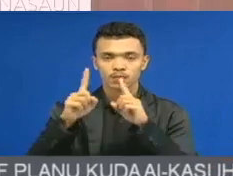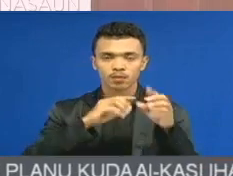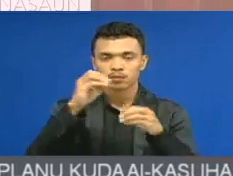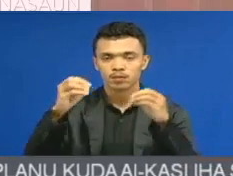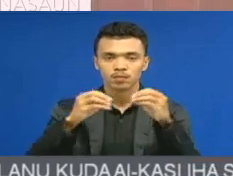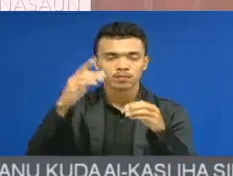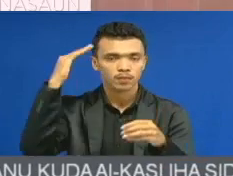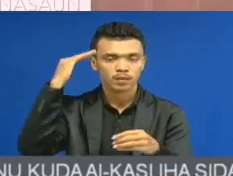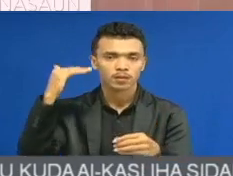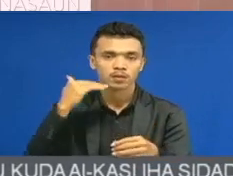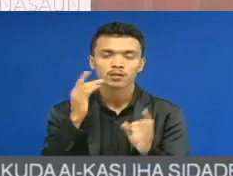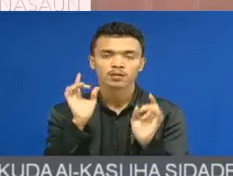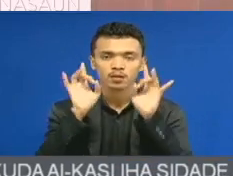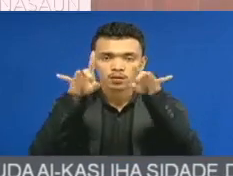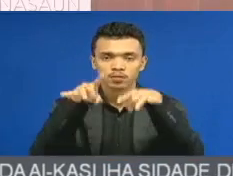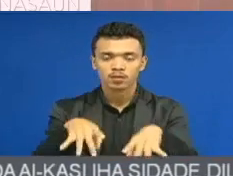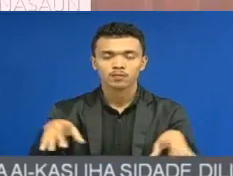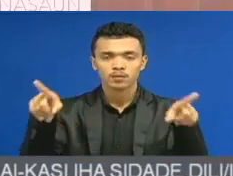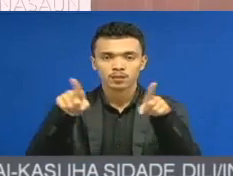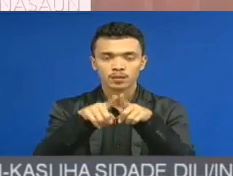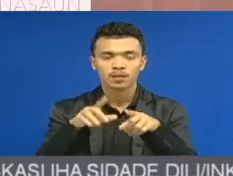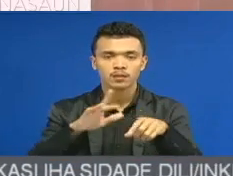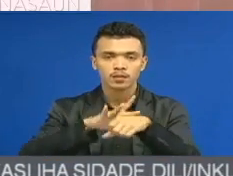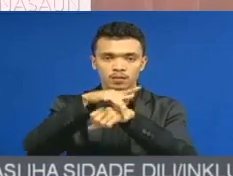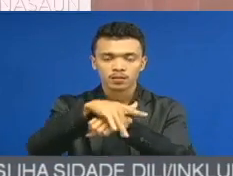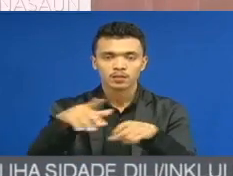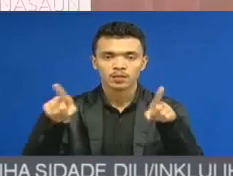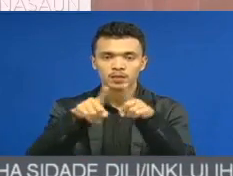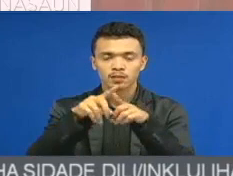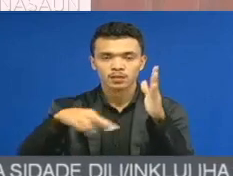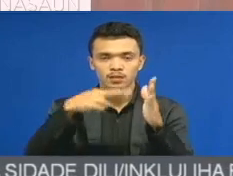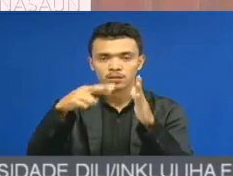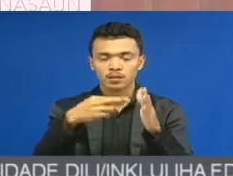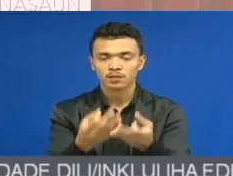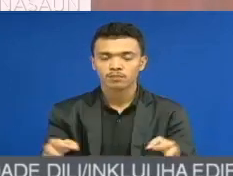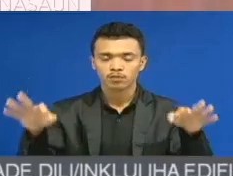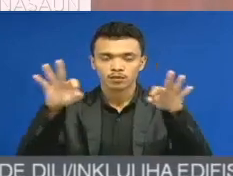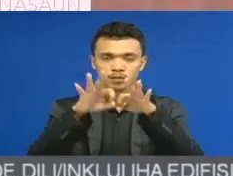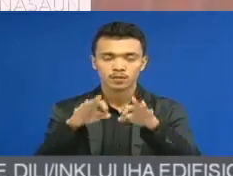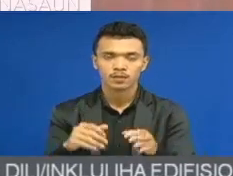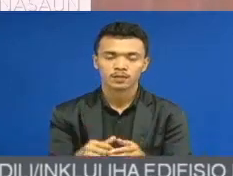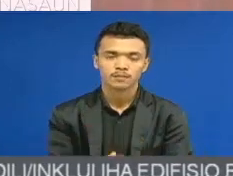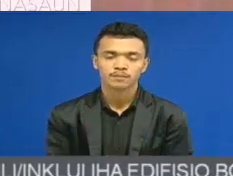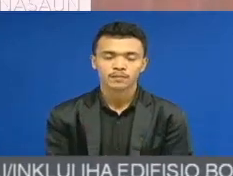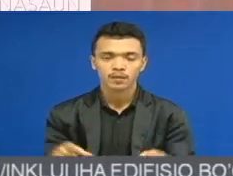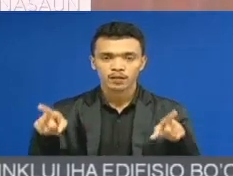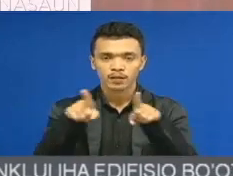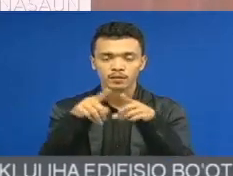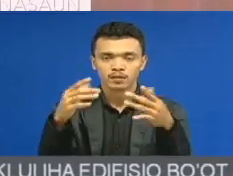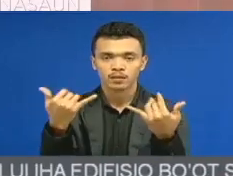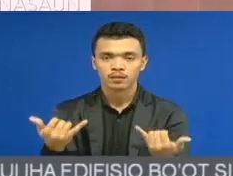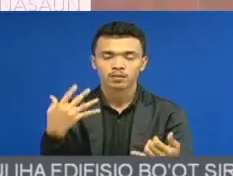lian Korea basiko. Australia ini nian mos hanesan. Ini inglés ne sai hanesan kriteria de principal tep tepes. I hanesan ohin